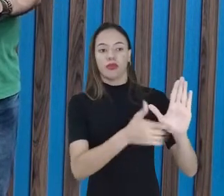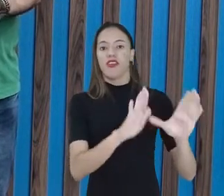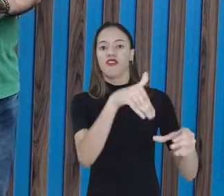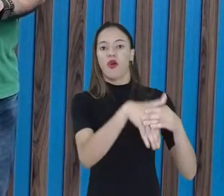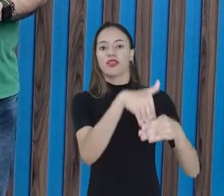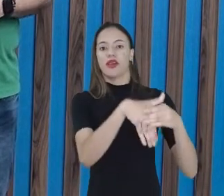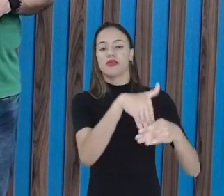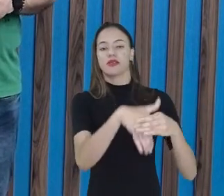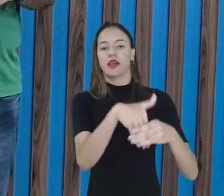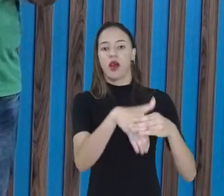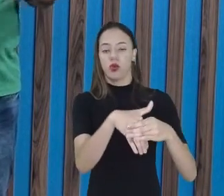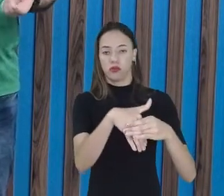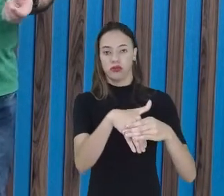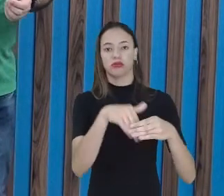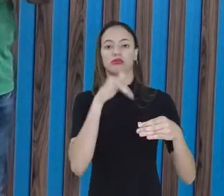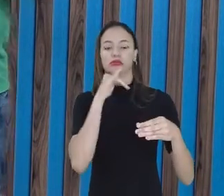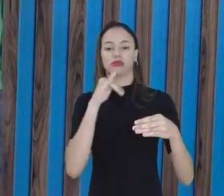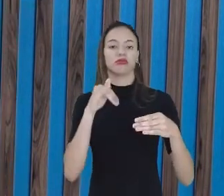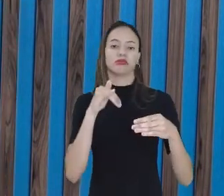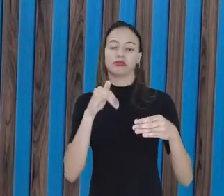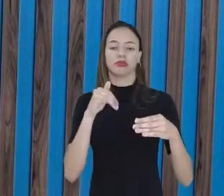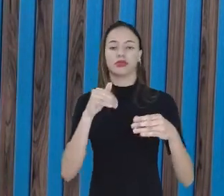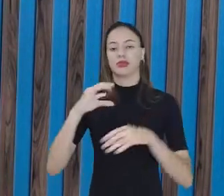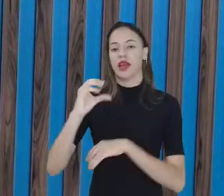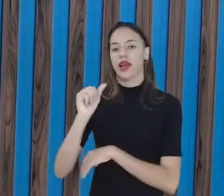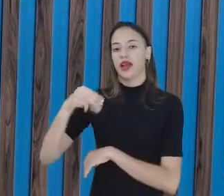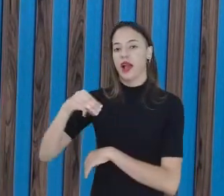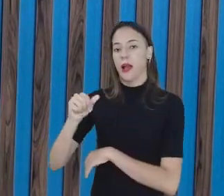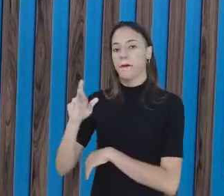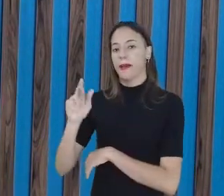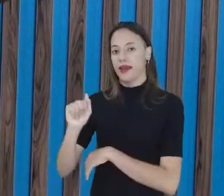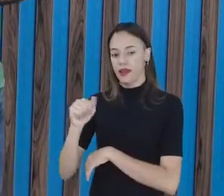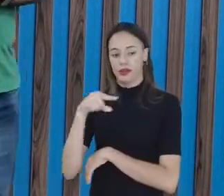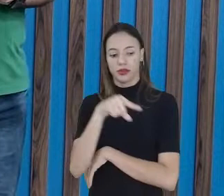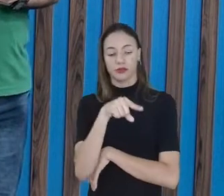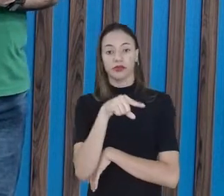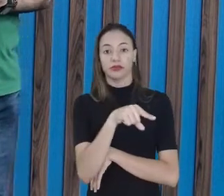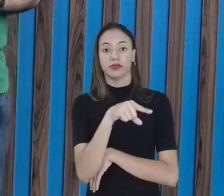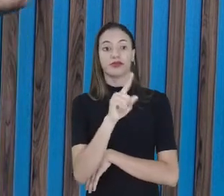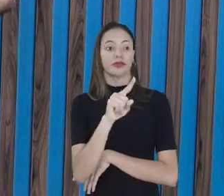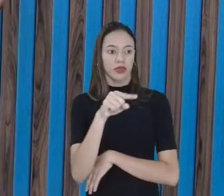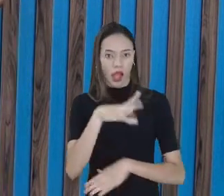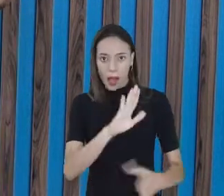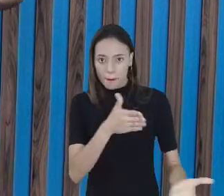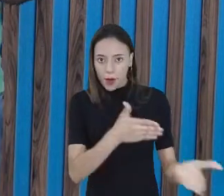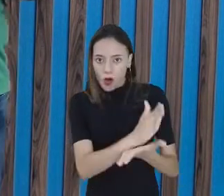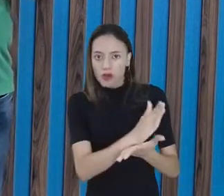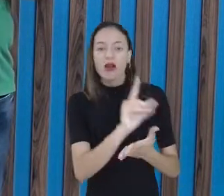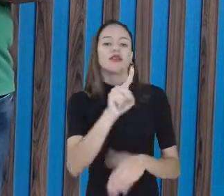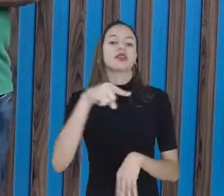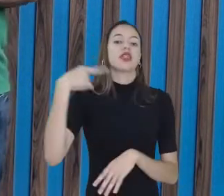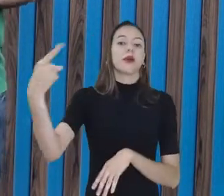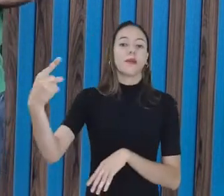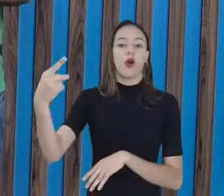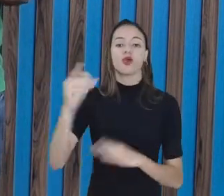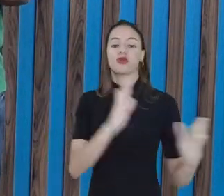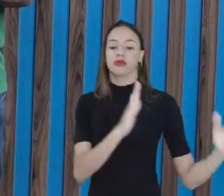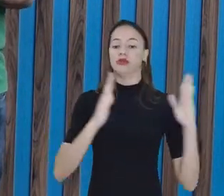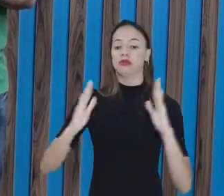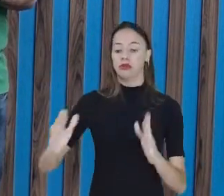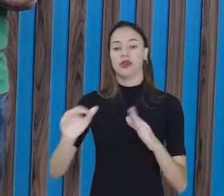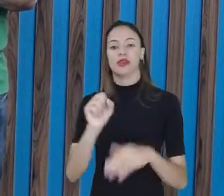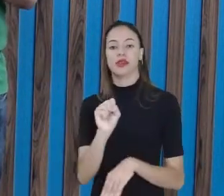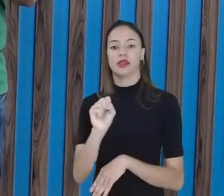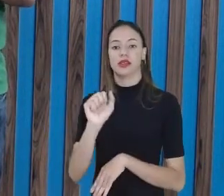na Câmara, né, dos vereadores. Sendo aprovada ali, ela vai para a sanção, né, do prefeito, ou seja, ele